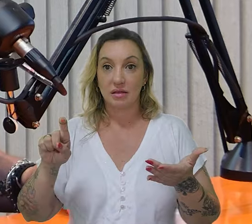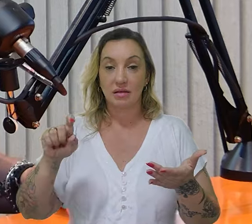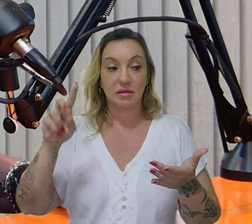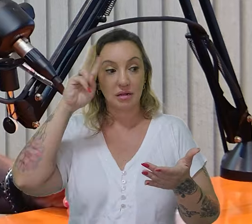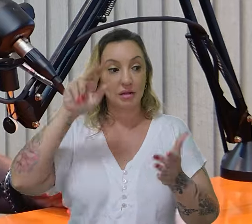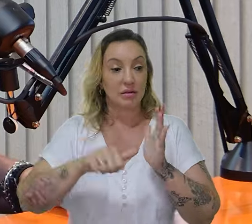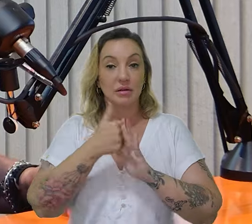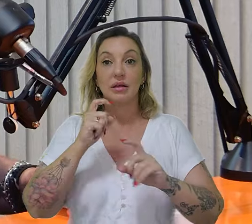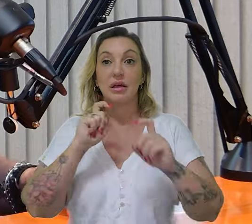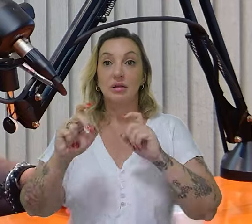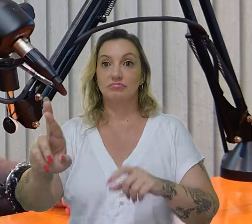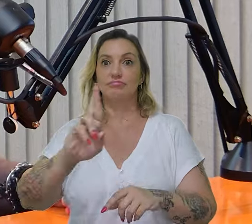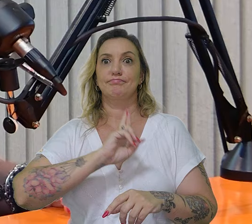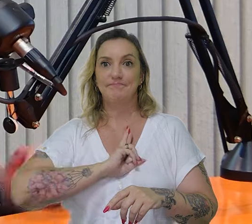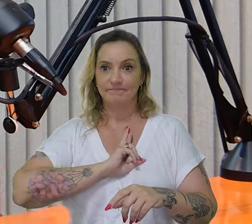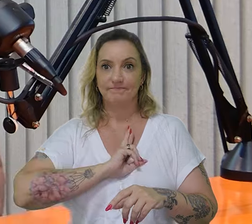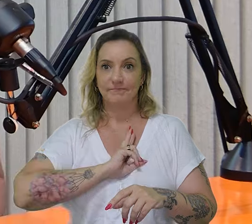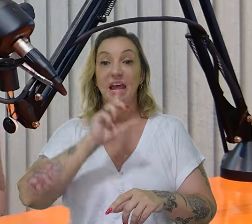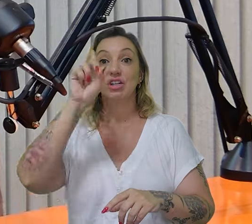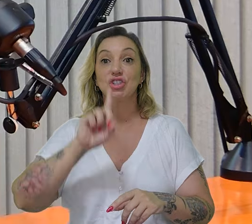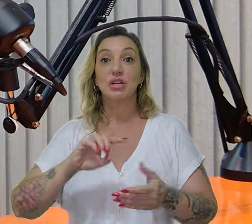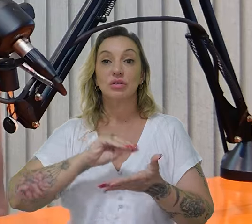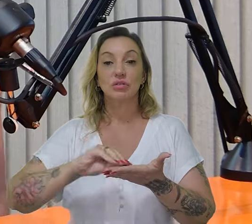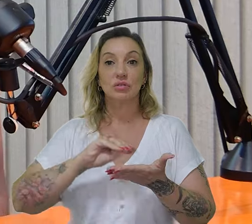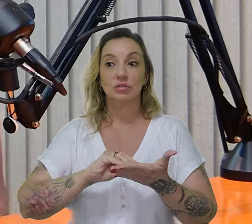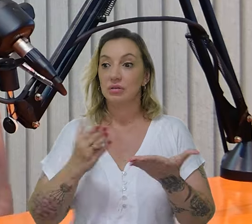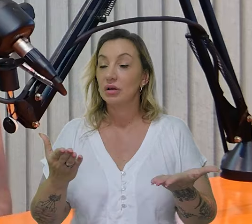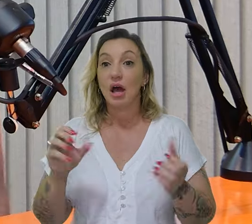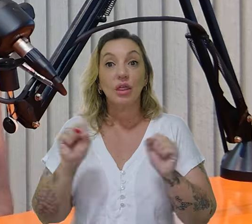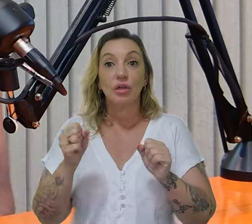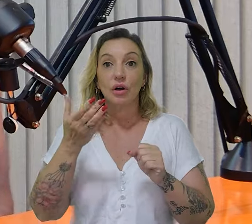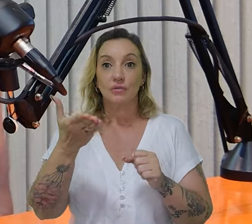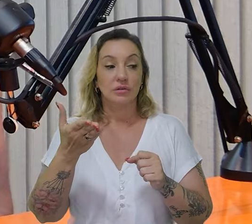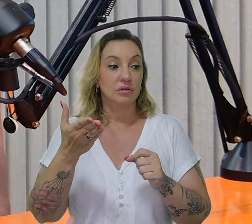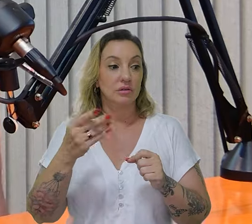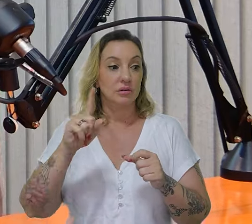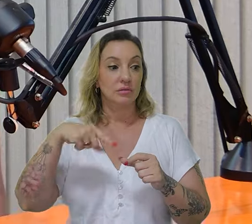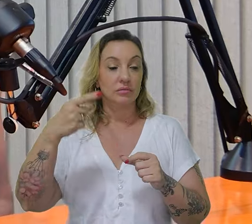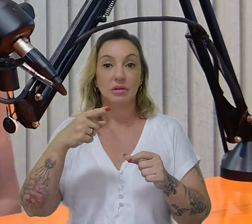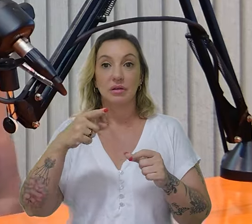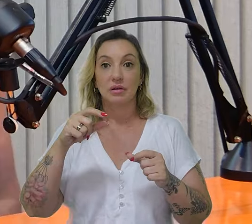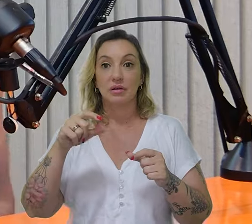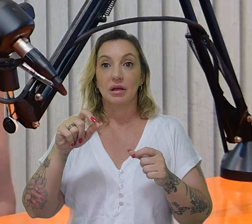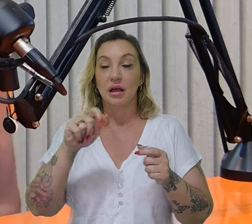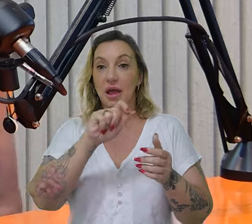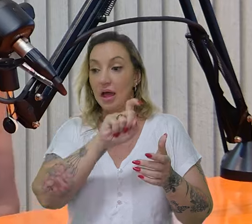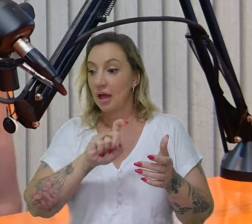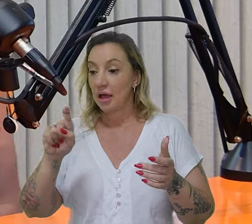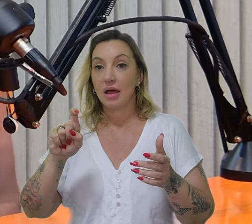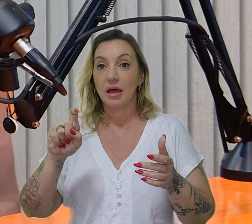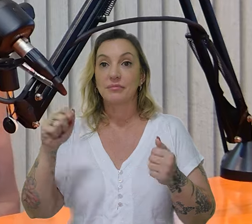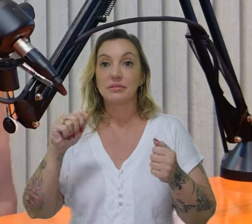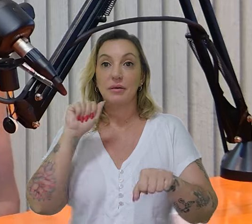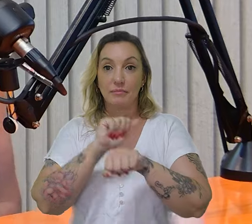da minha primeira reunião de feedback a a diretora do escritório falou Carol a gente adora você mas assim o próximo arquivo que você arrastar e alguém tiver